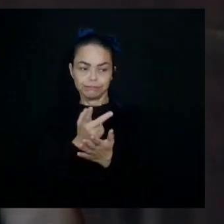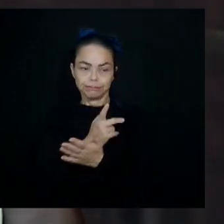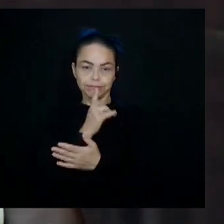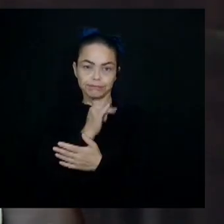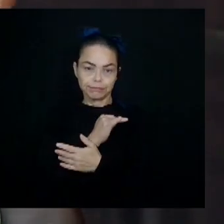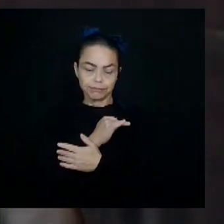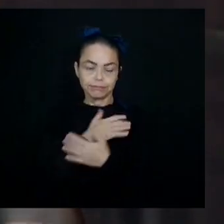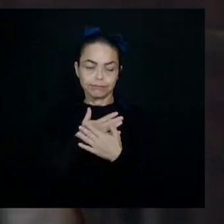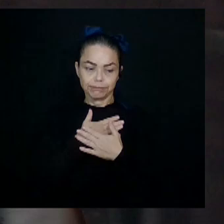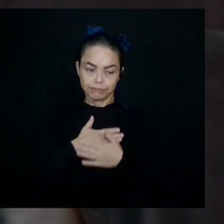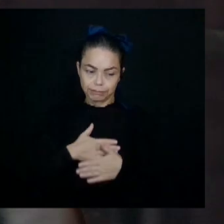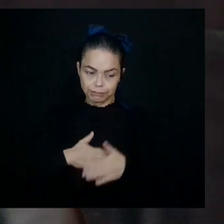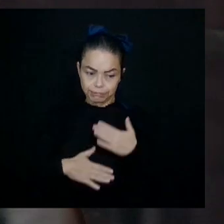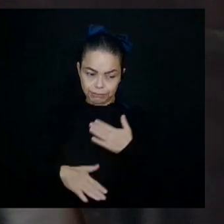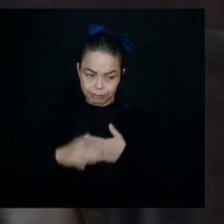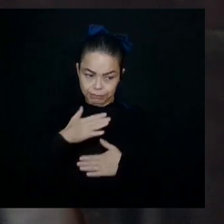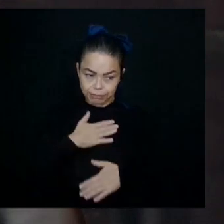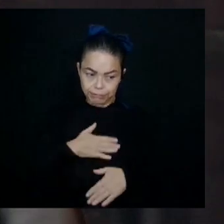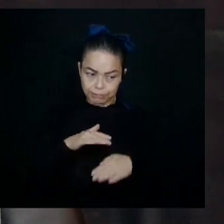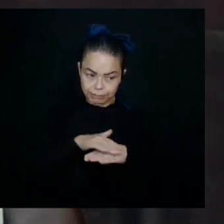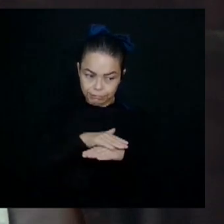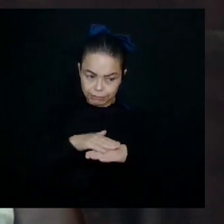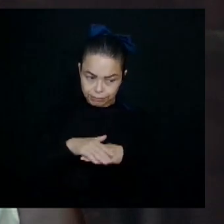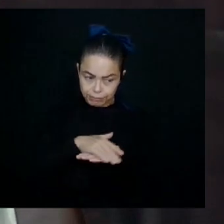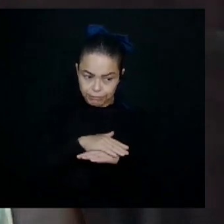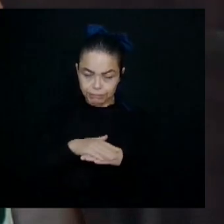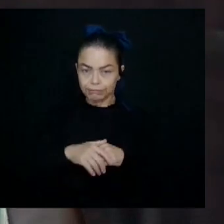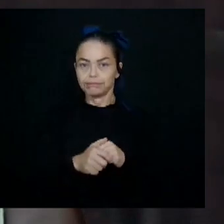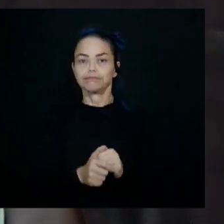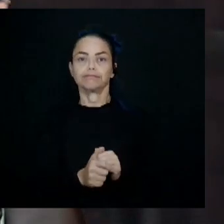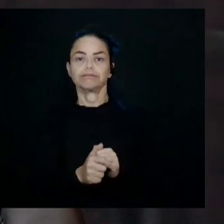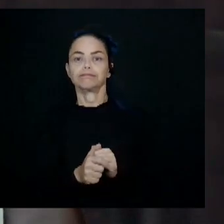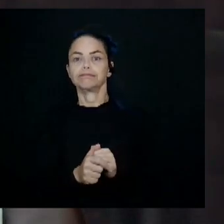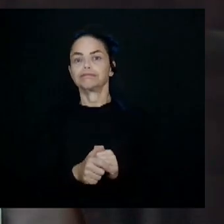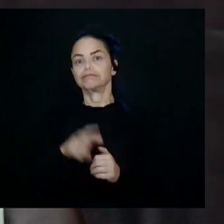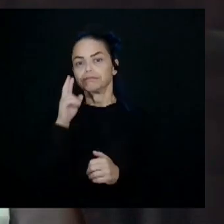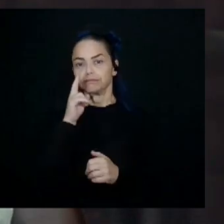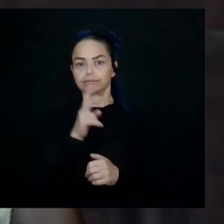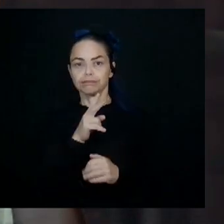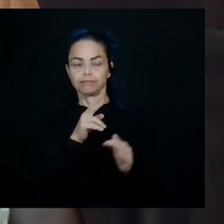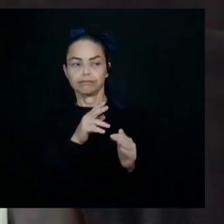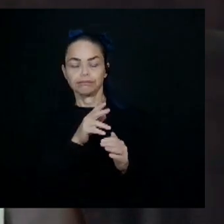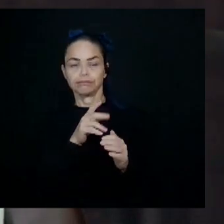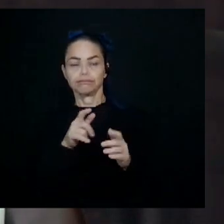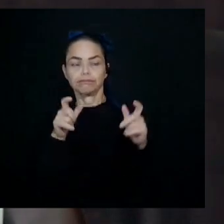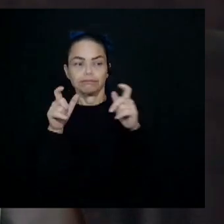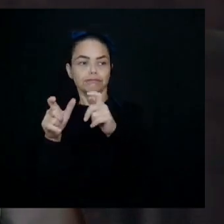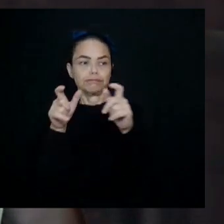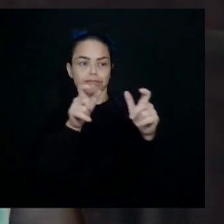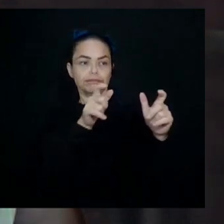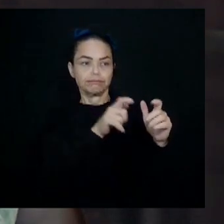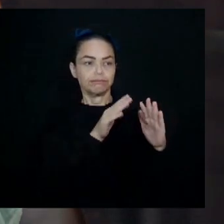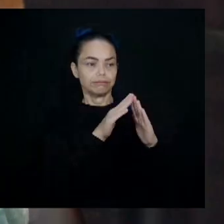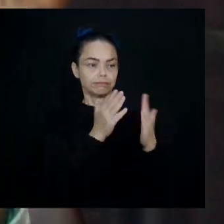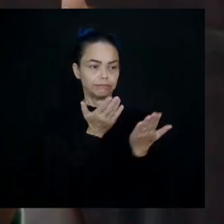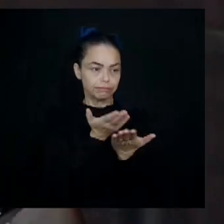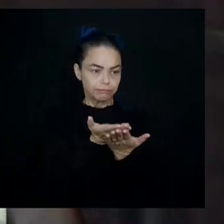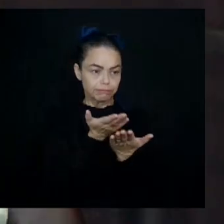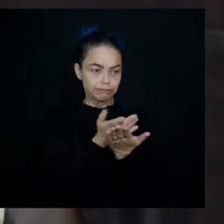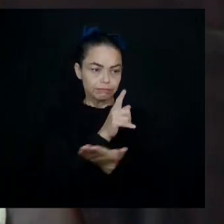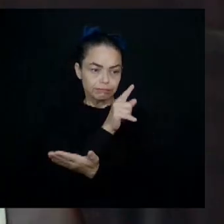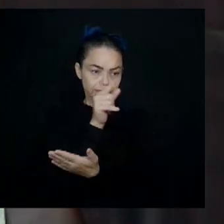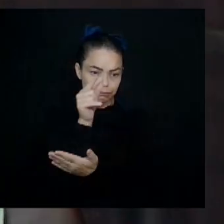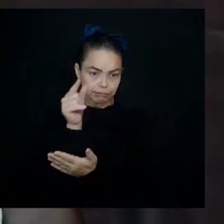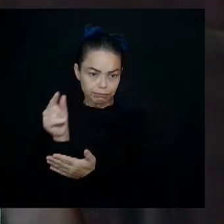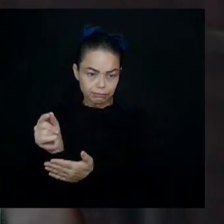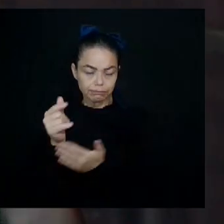tranquilos, até conversam sobre isso, mas ela vai para alguns ambientes, aí, a própria escola, a saída da escola, um